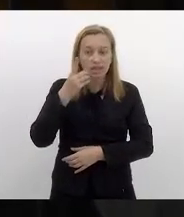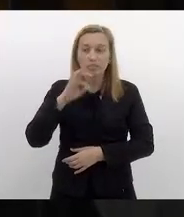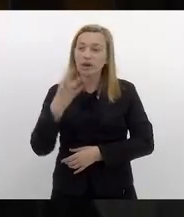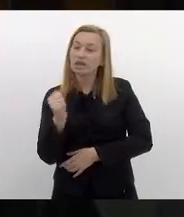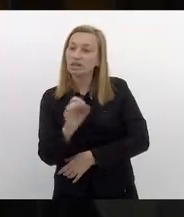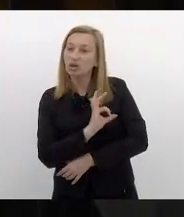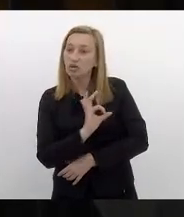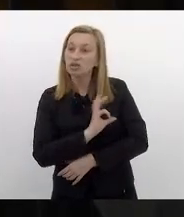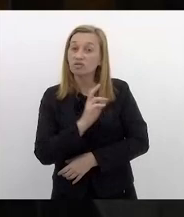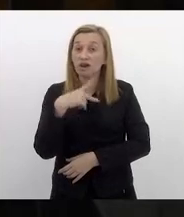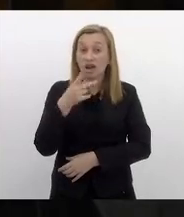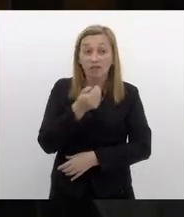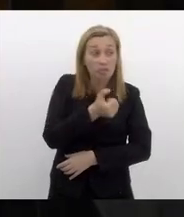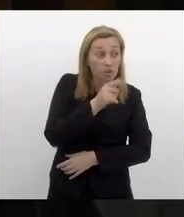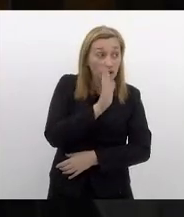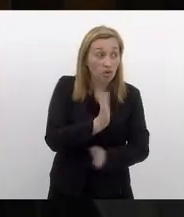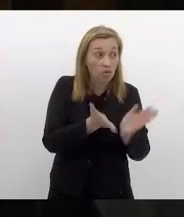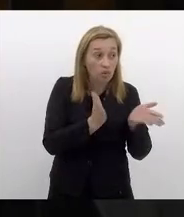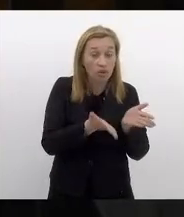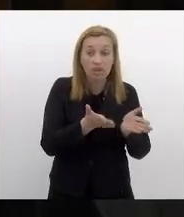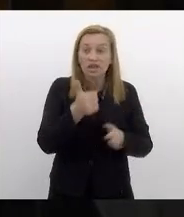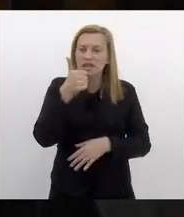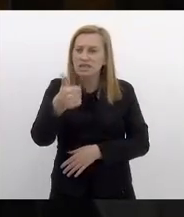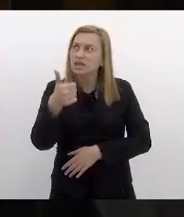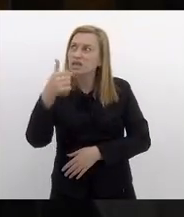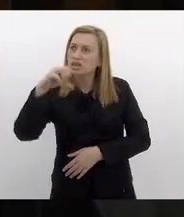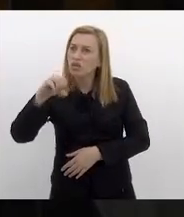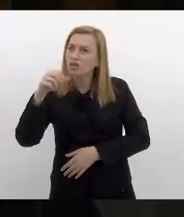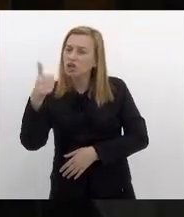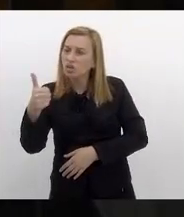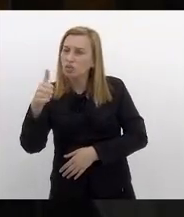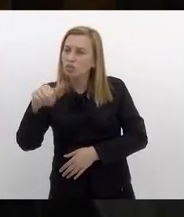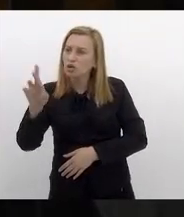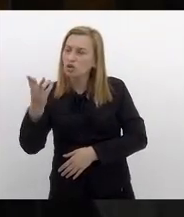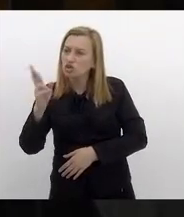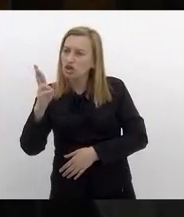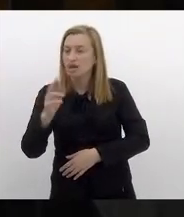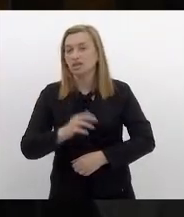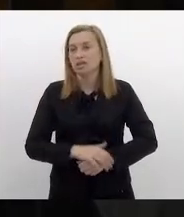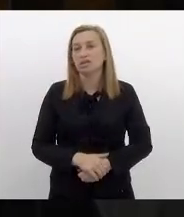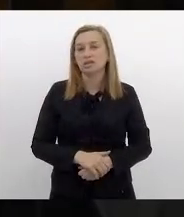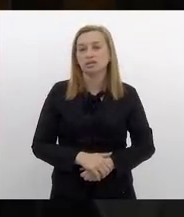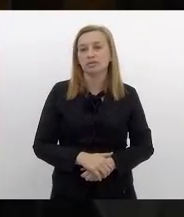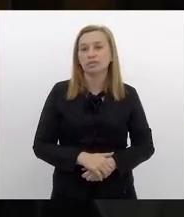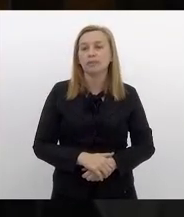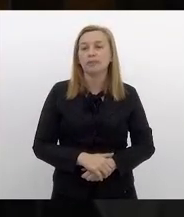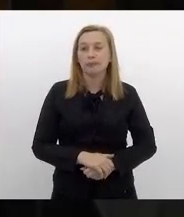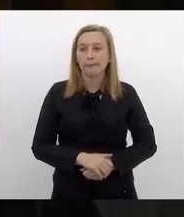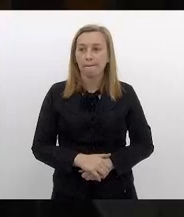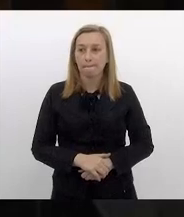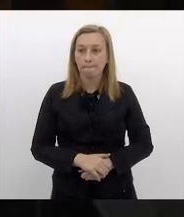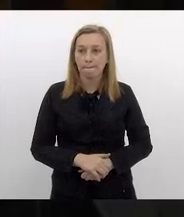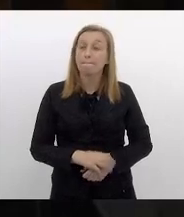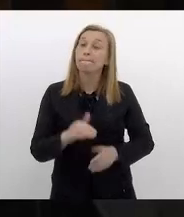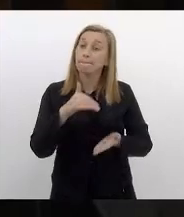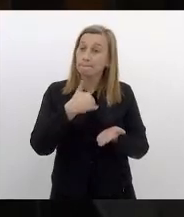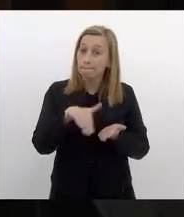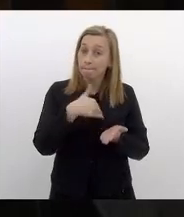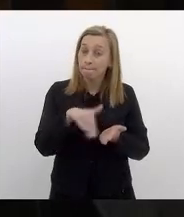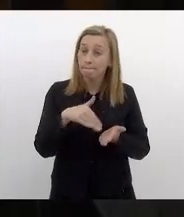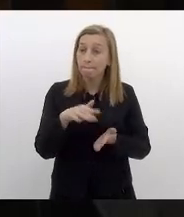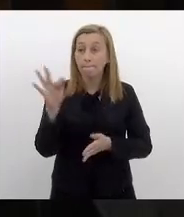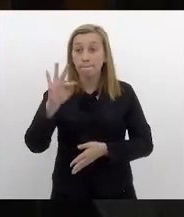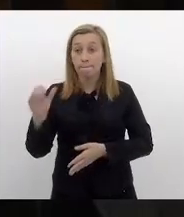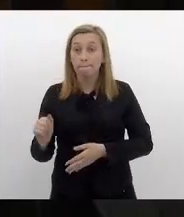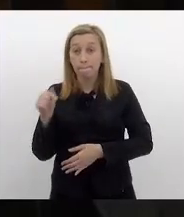pouco, remonta a 191 bilhões de reais. 191 bilhões de reais. E o secretário de Fazenda